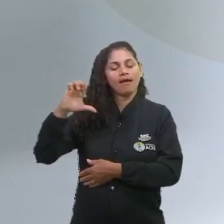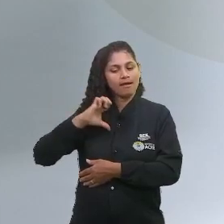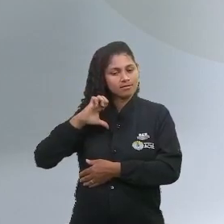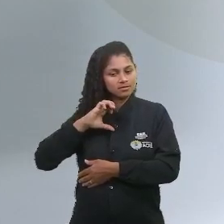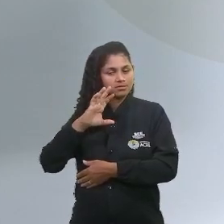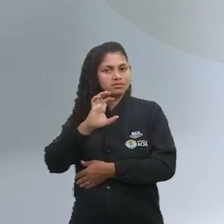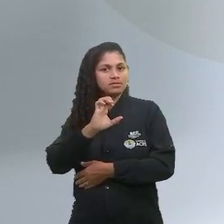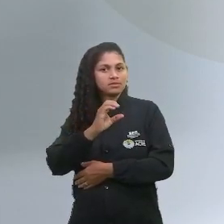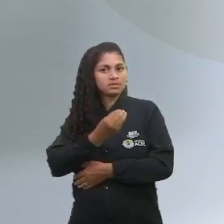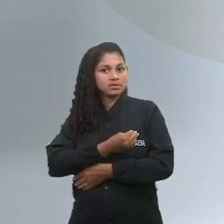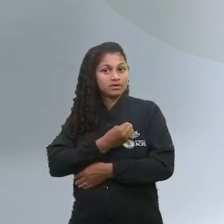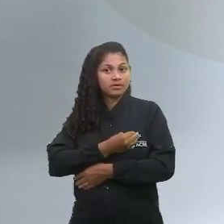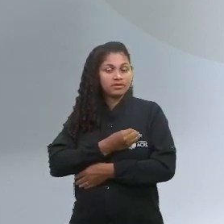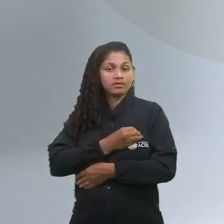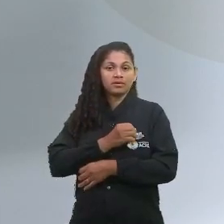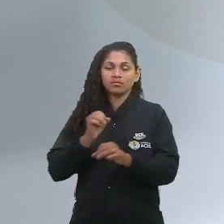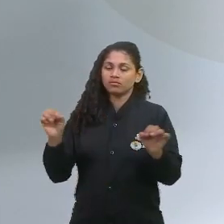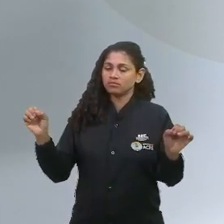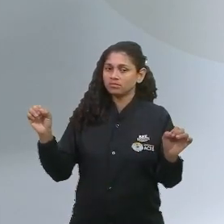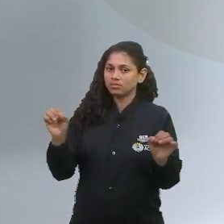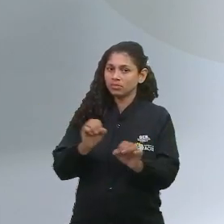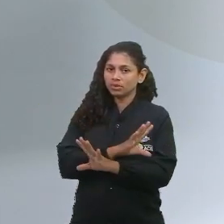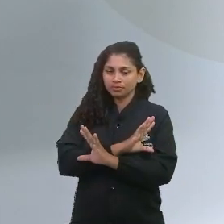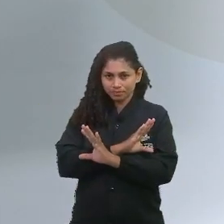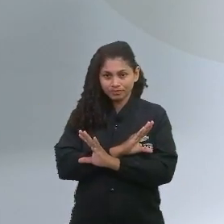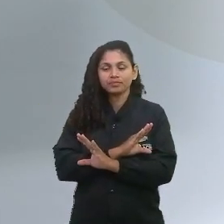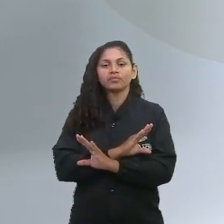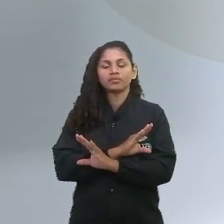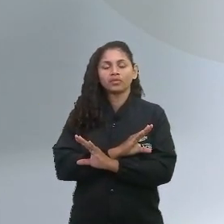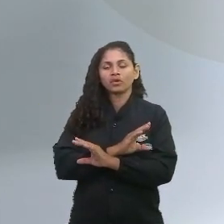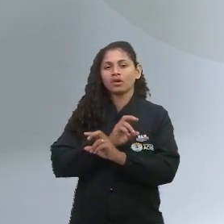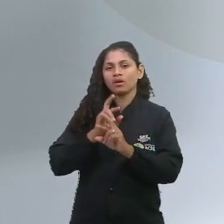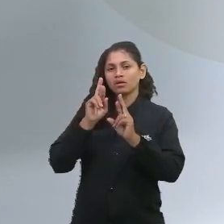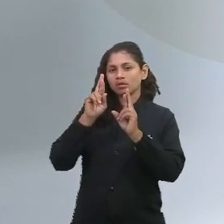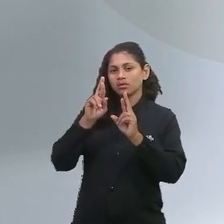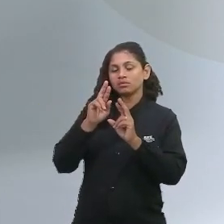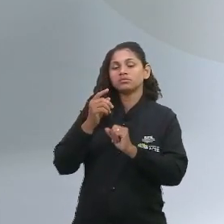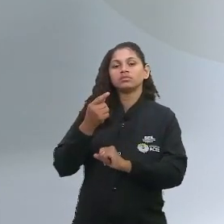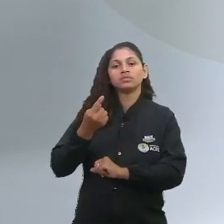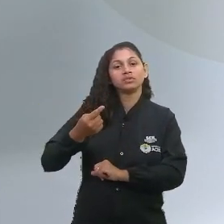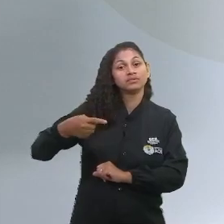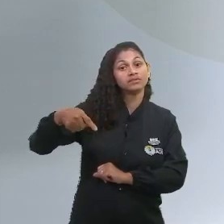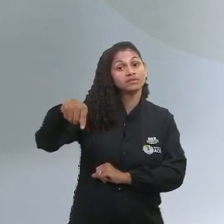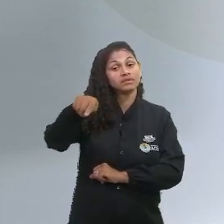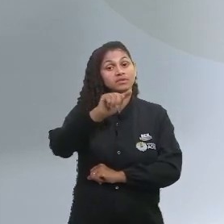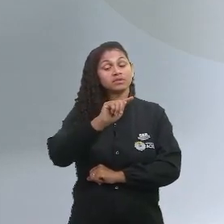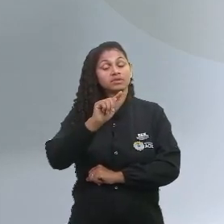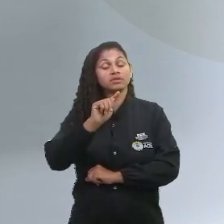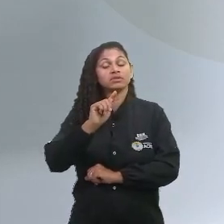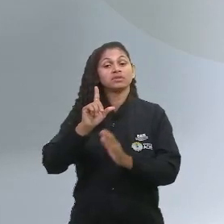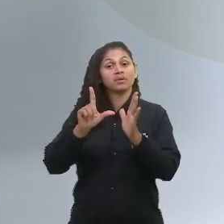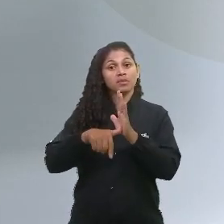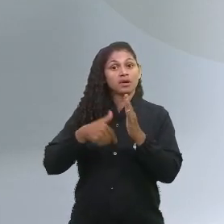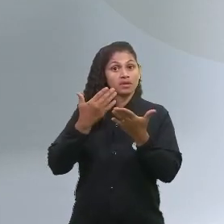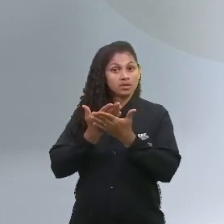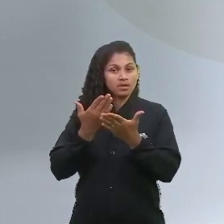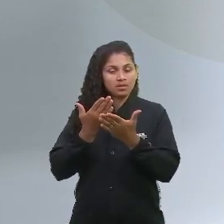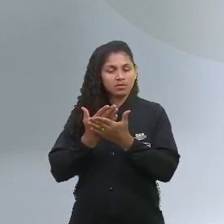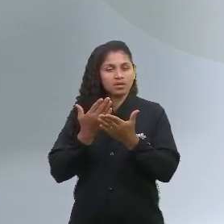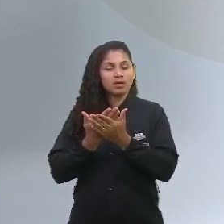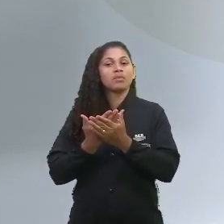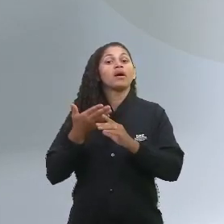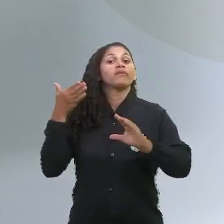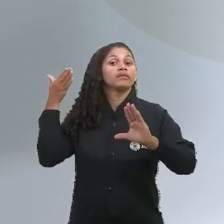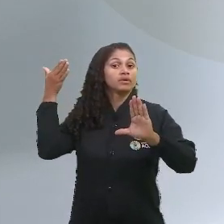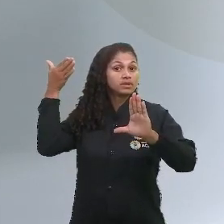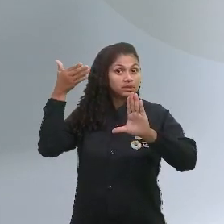Terminamos por aqui. Espero contar com vocês no próximo encontro, mas convido-os a visitar a plataforma